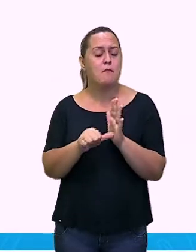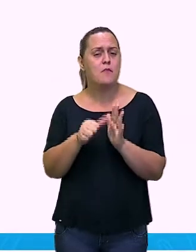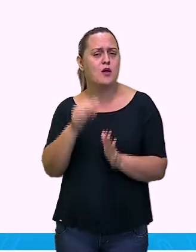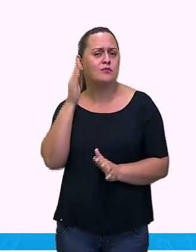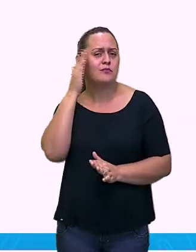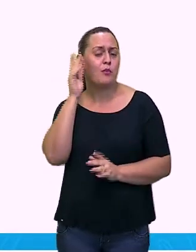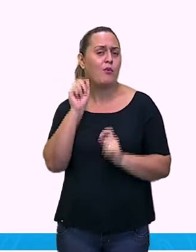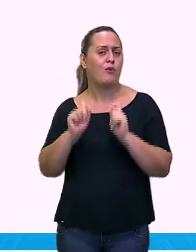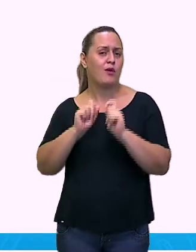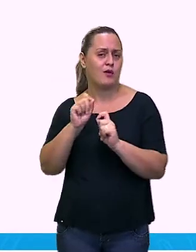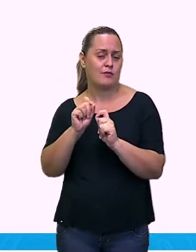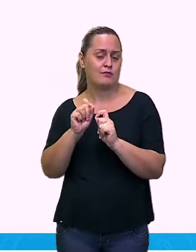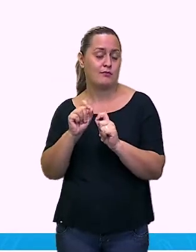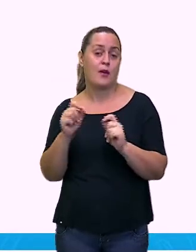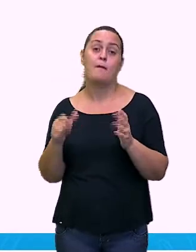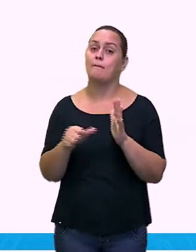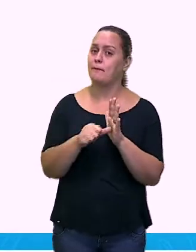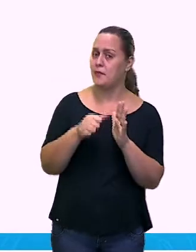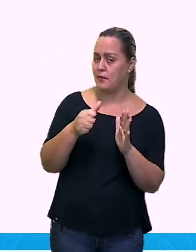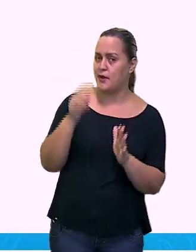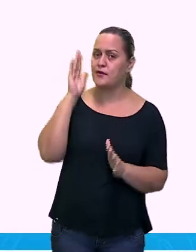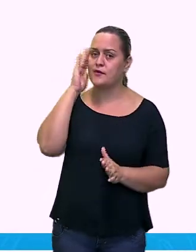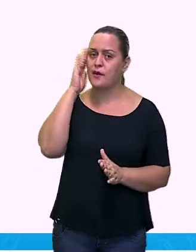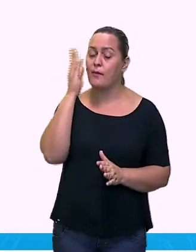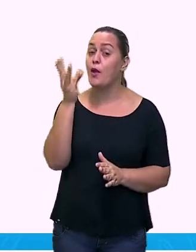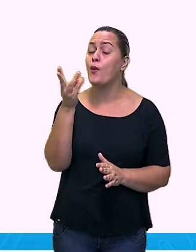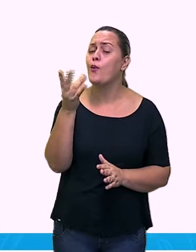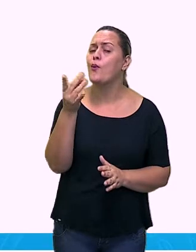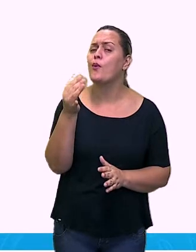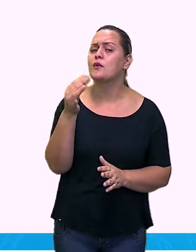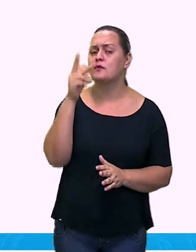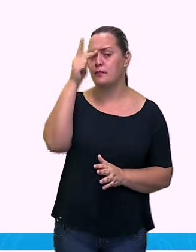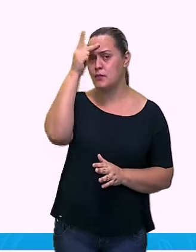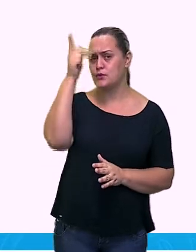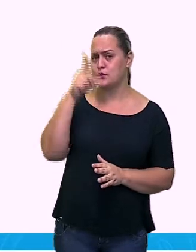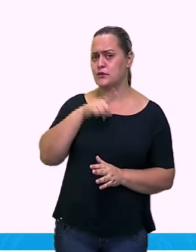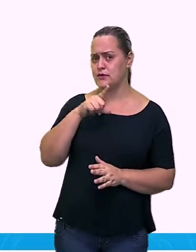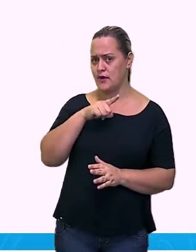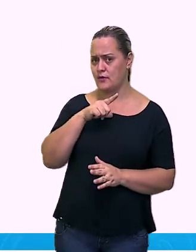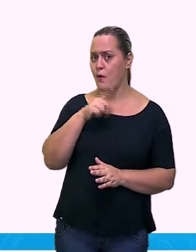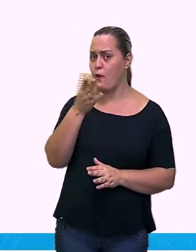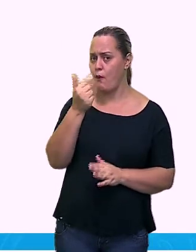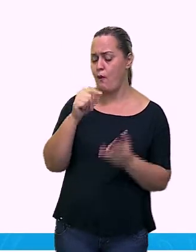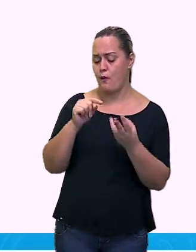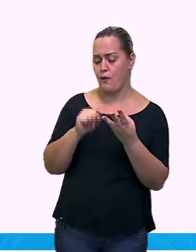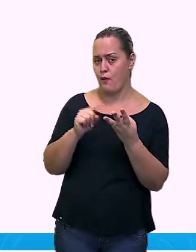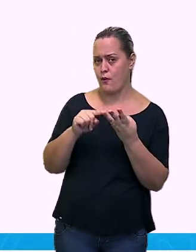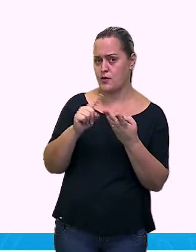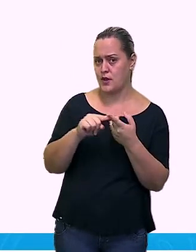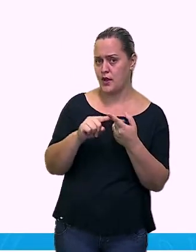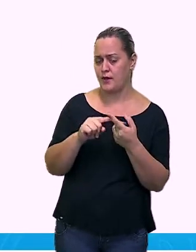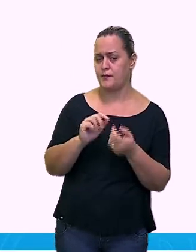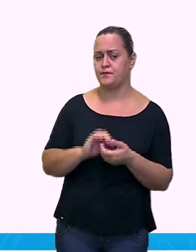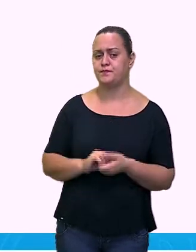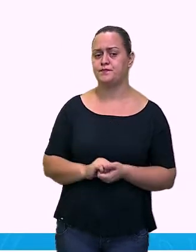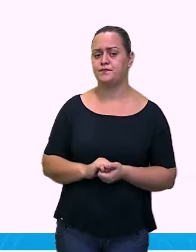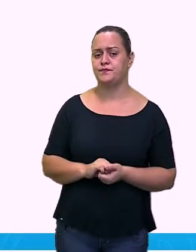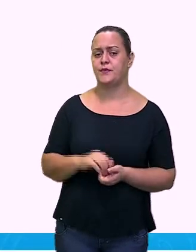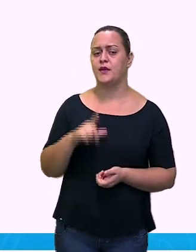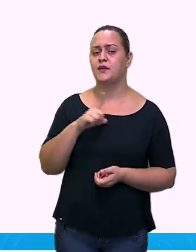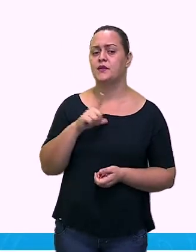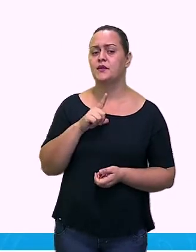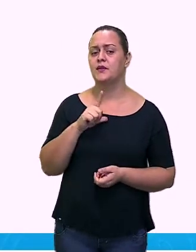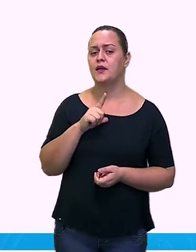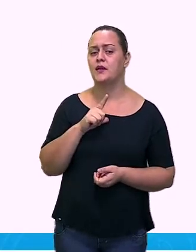primeiro quantas pessoas têm ele não é mesmo e com tal uma duas